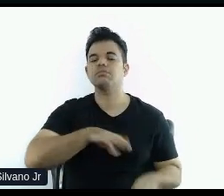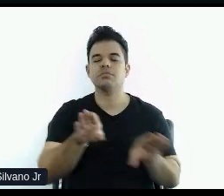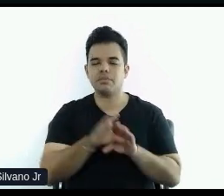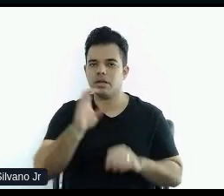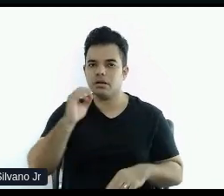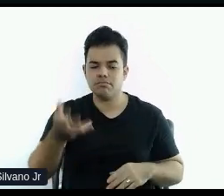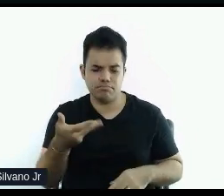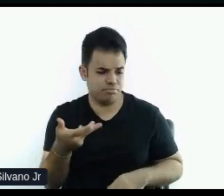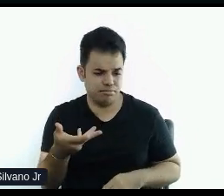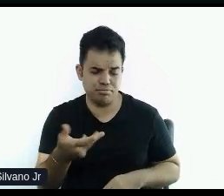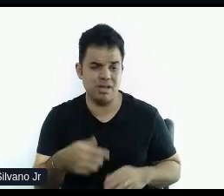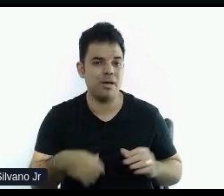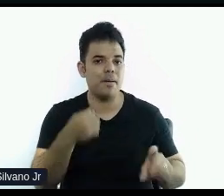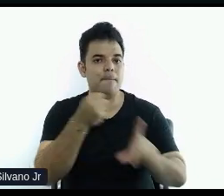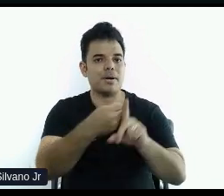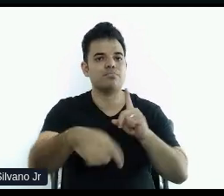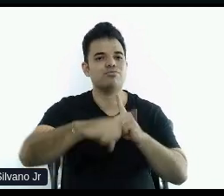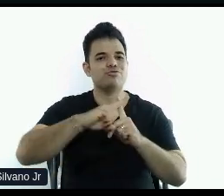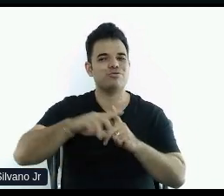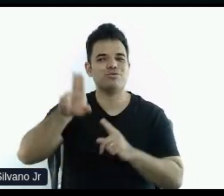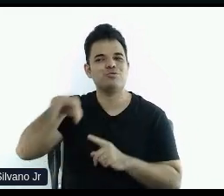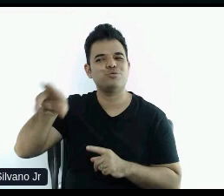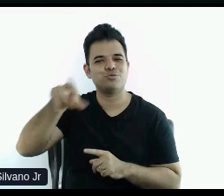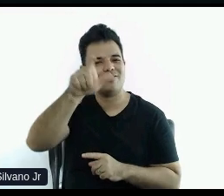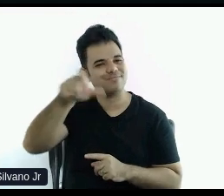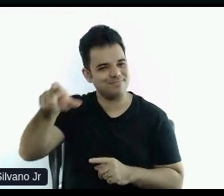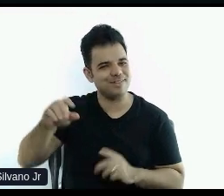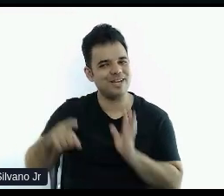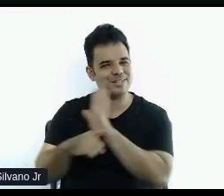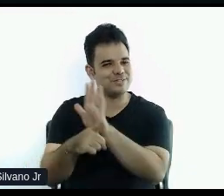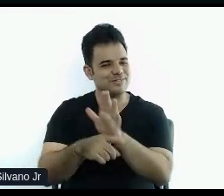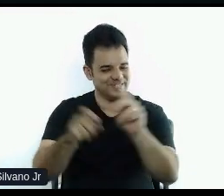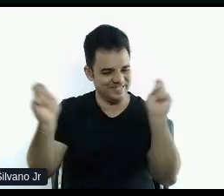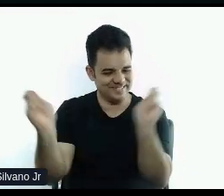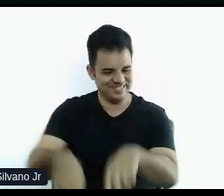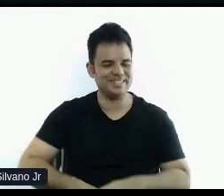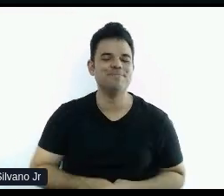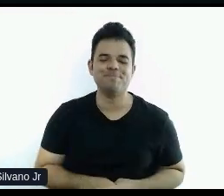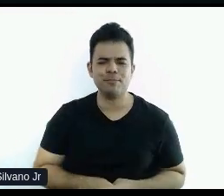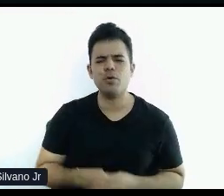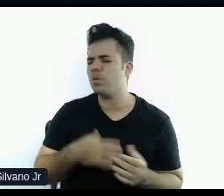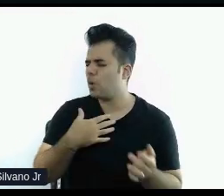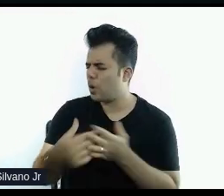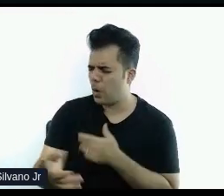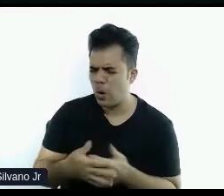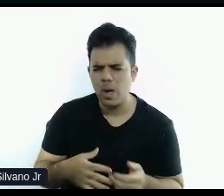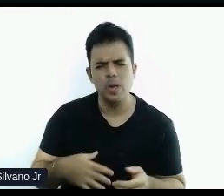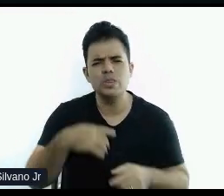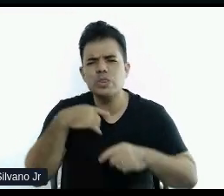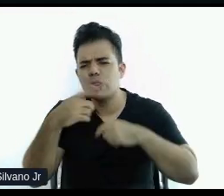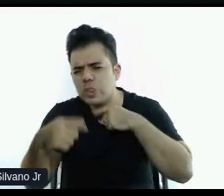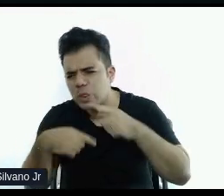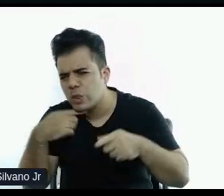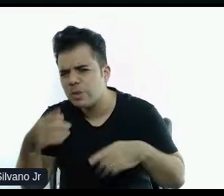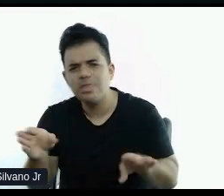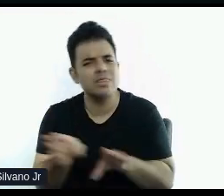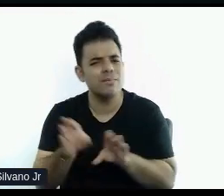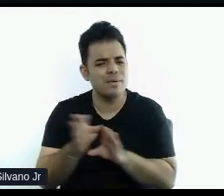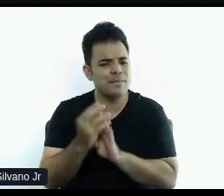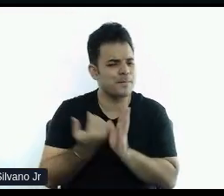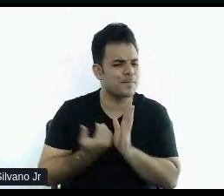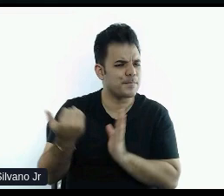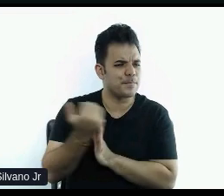impacto positivo na experiência das pessoas. Então, qualquer dúvida, qualquer ponto também, se quiserem trocar